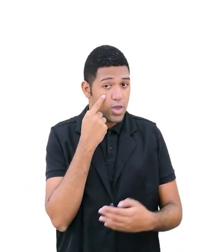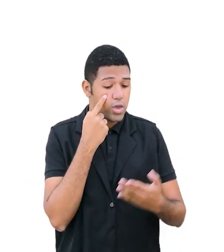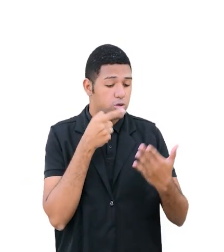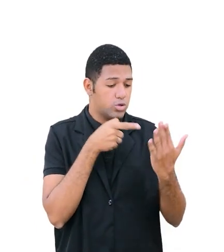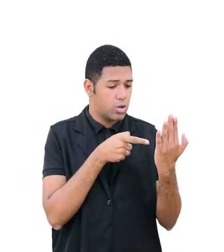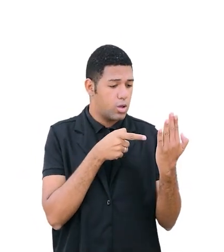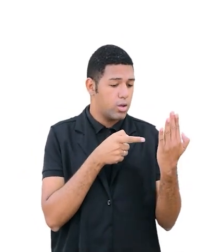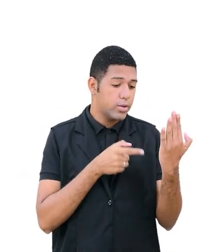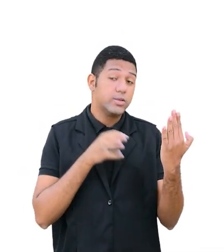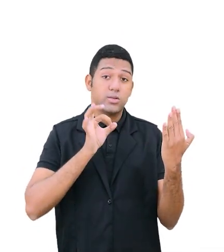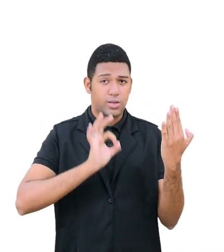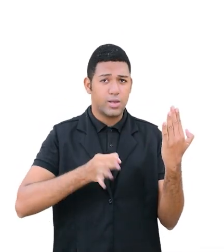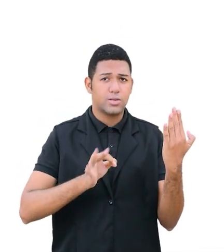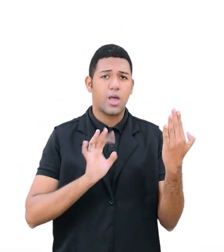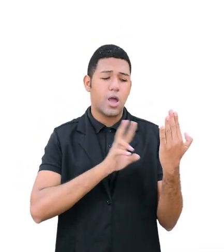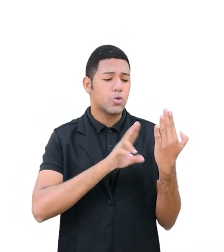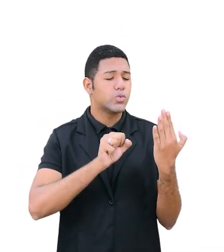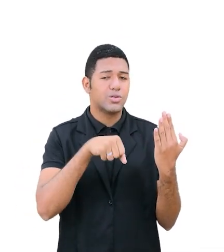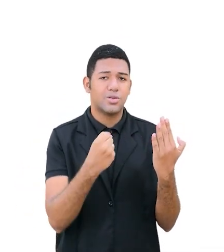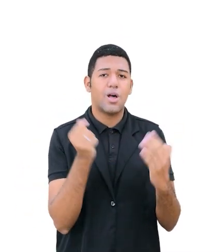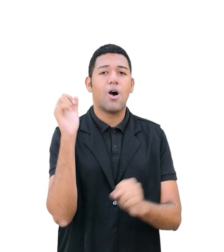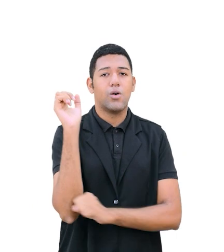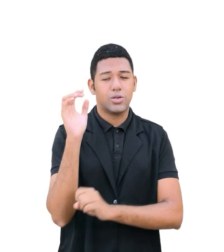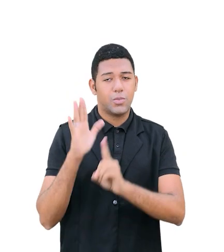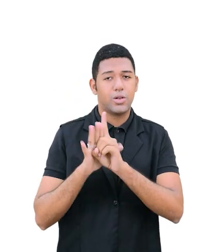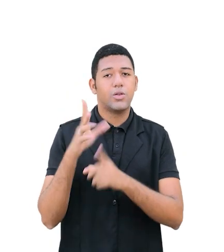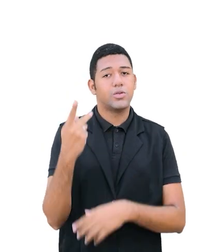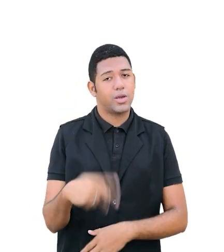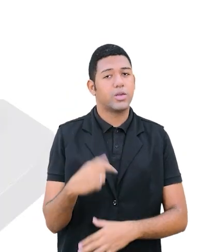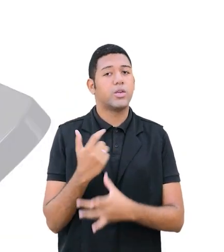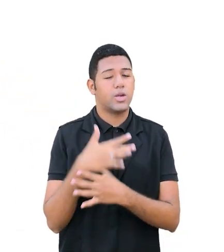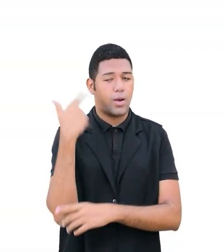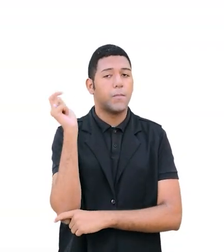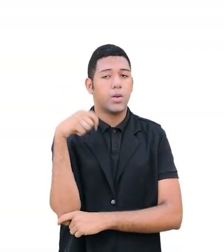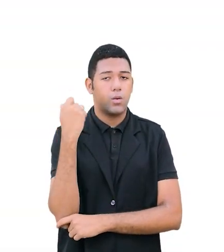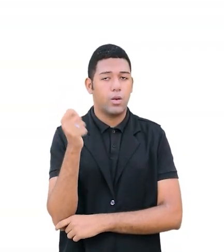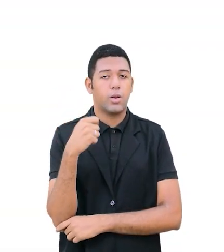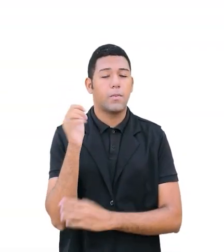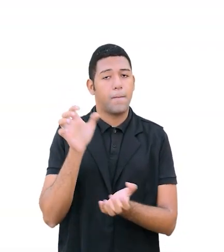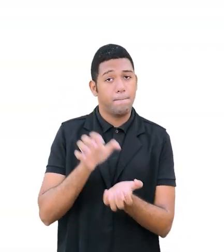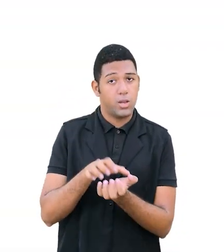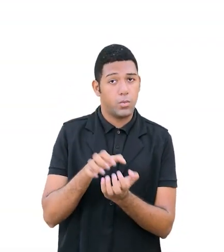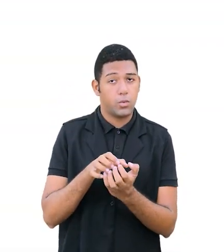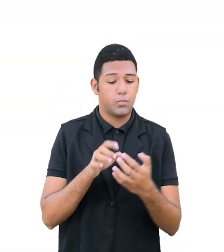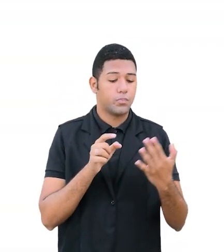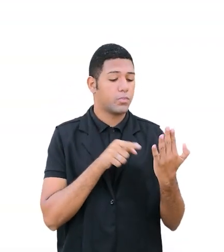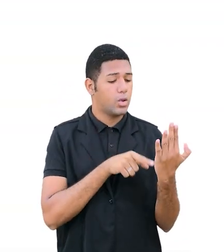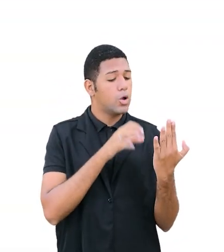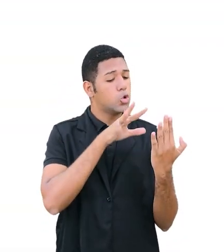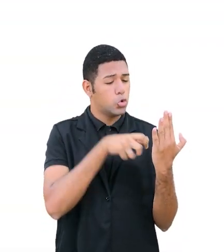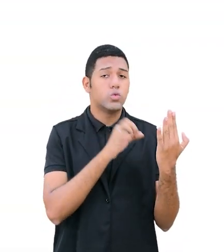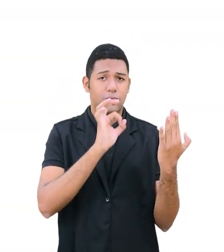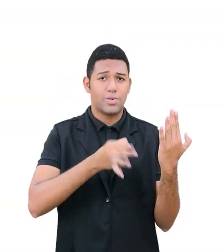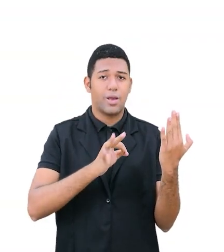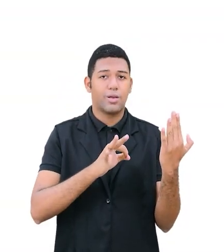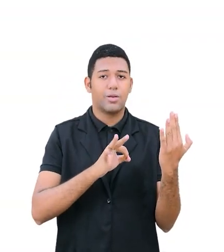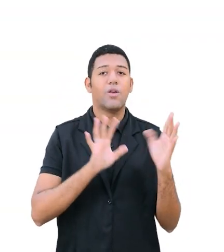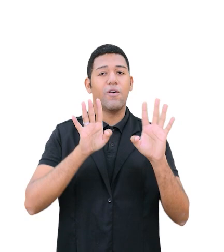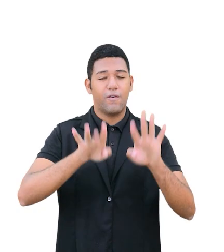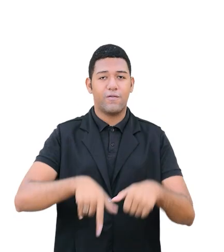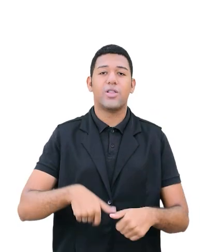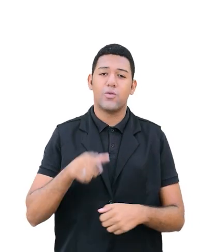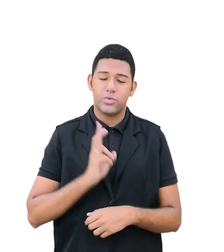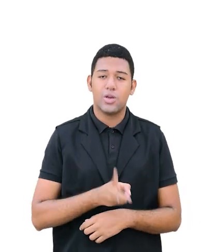contribuição é para a Igreja Evangélica Assembleia de Deus em Abrelima Pernambuco confirme a transferência e depois siga o